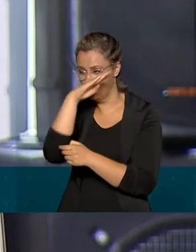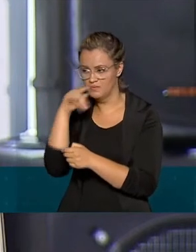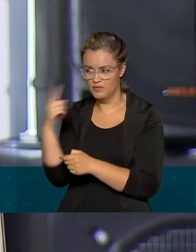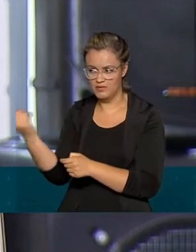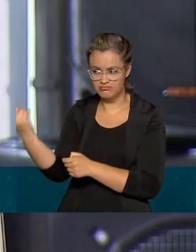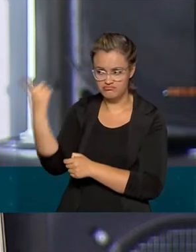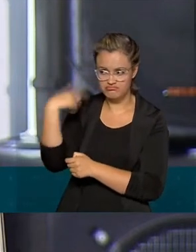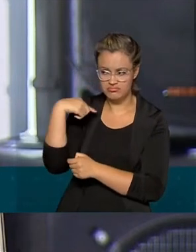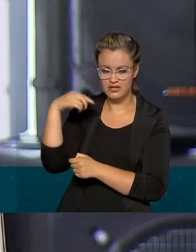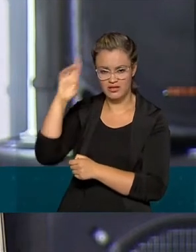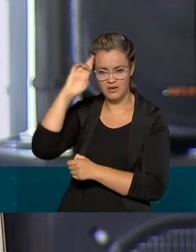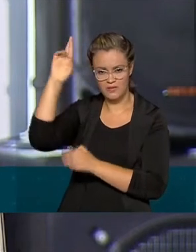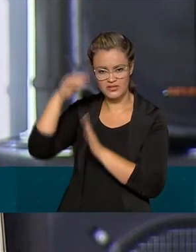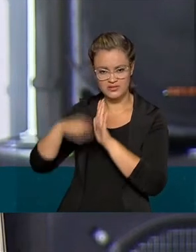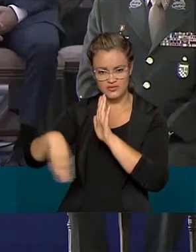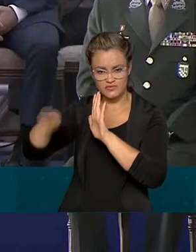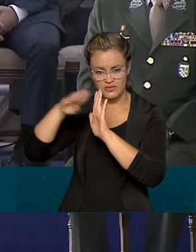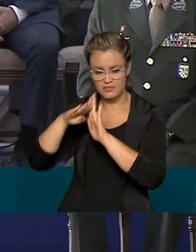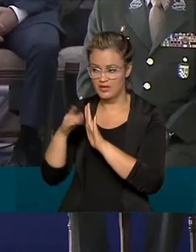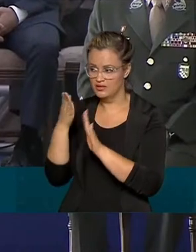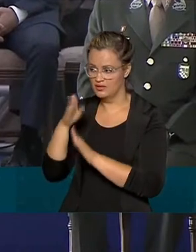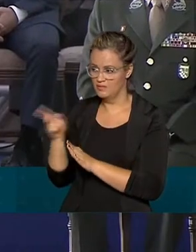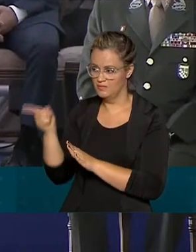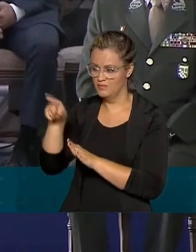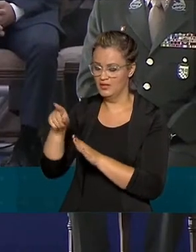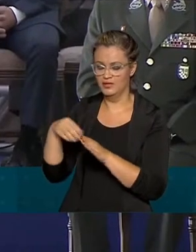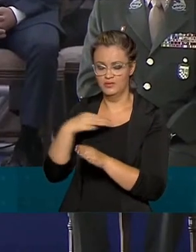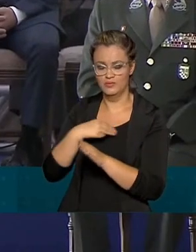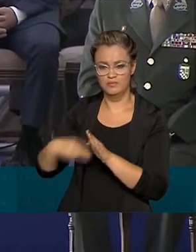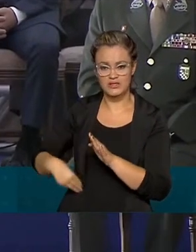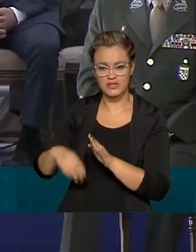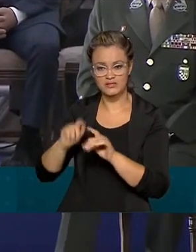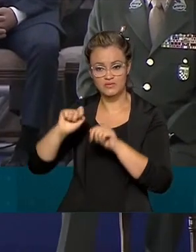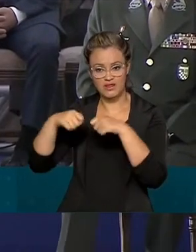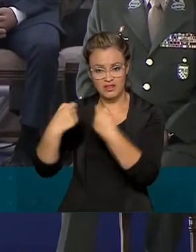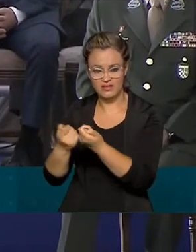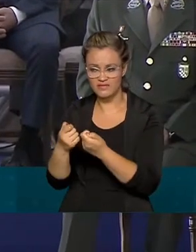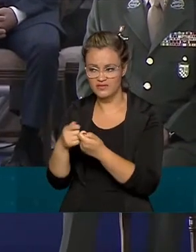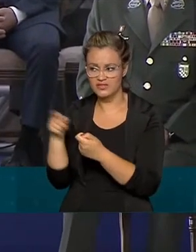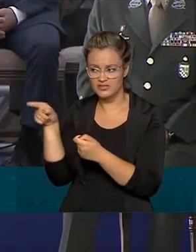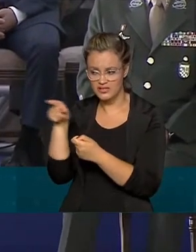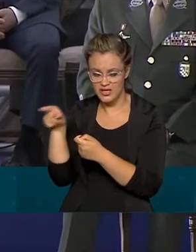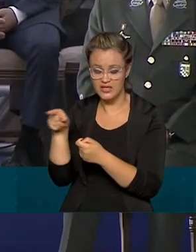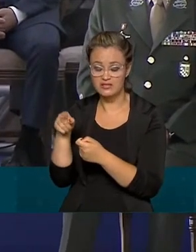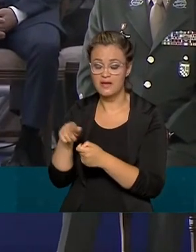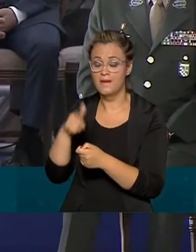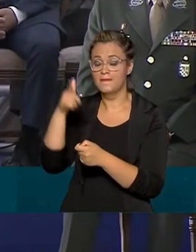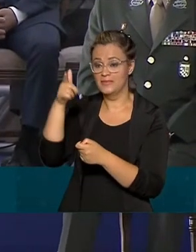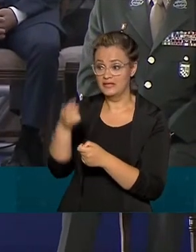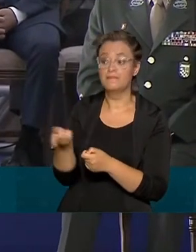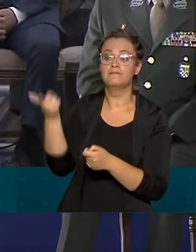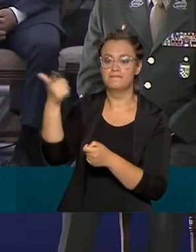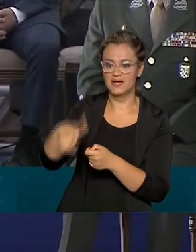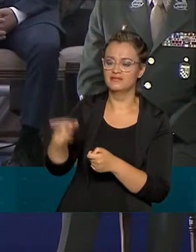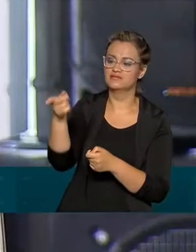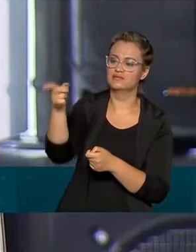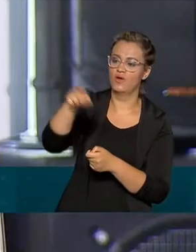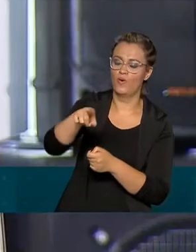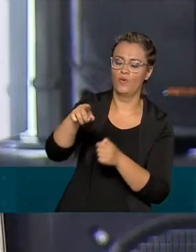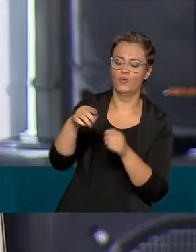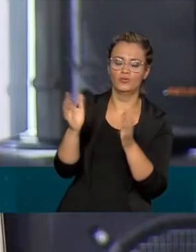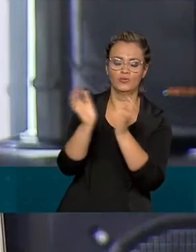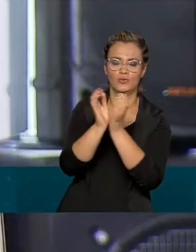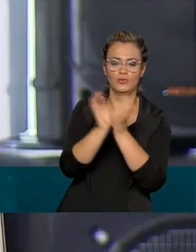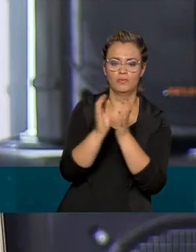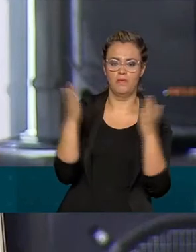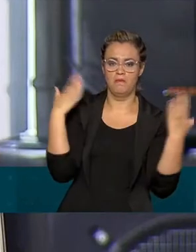Comandante Supremo das Forças Armadas e do Ministro da Defesa, e sempre em conjunto e integrado com as demais